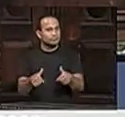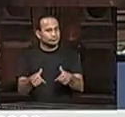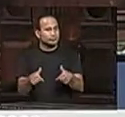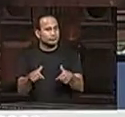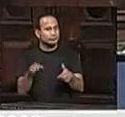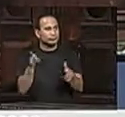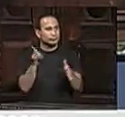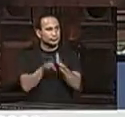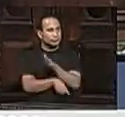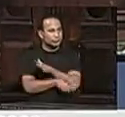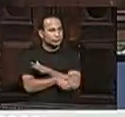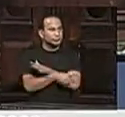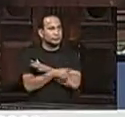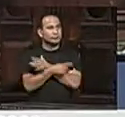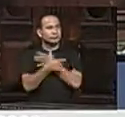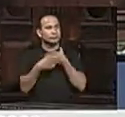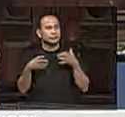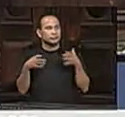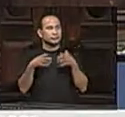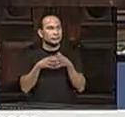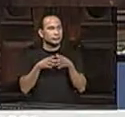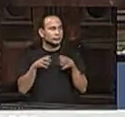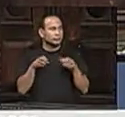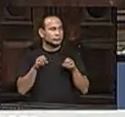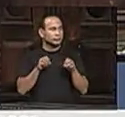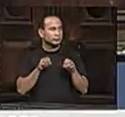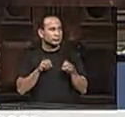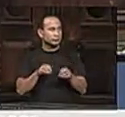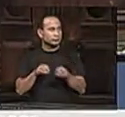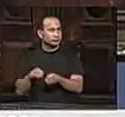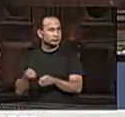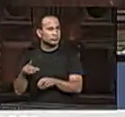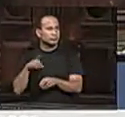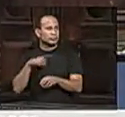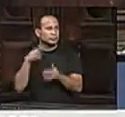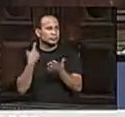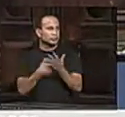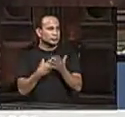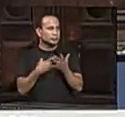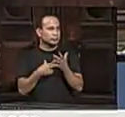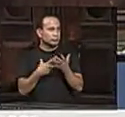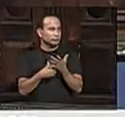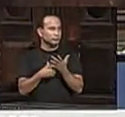dos mínimos constitucionais da educação e que estão comprometendo